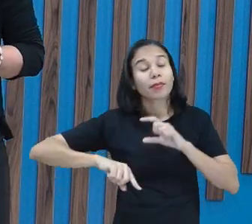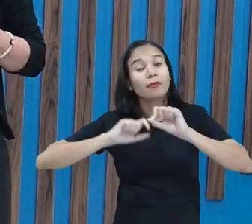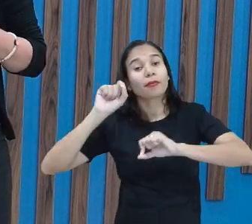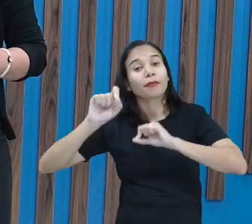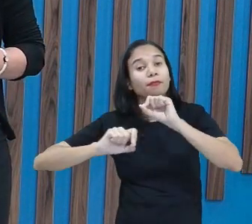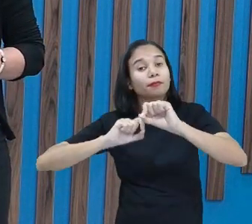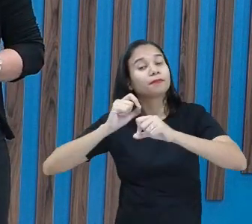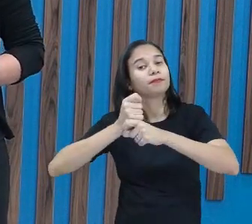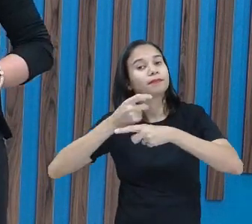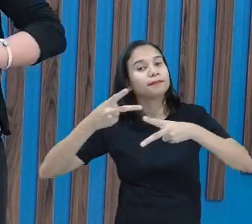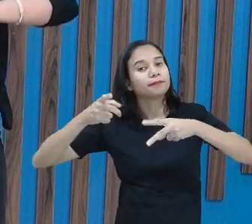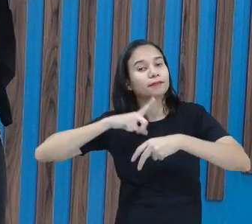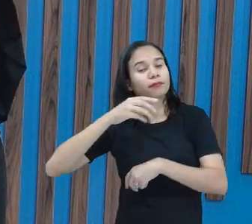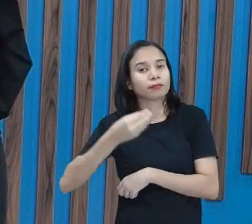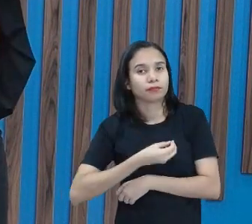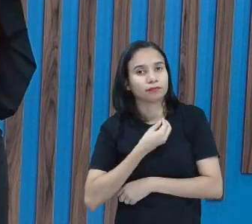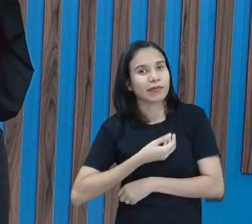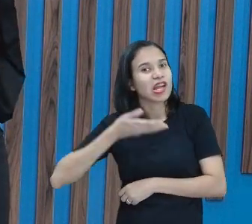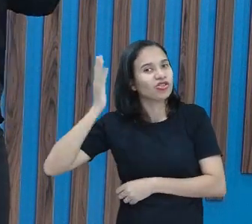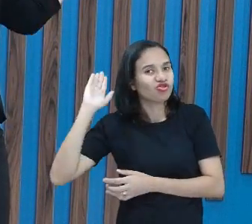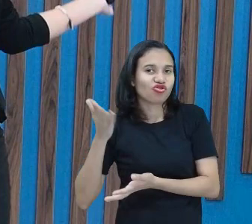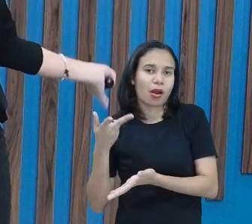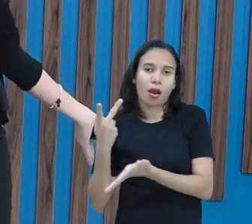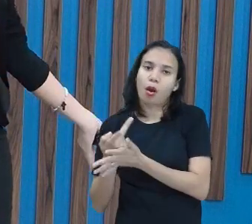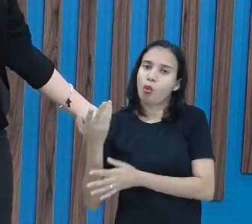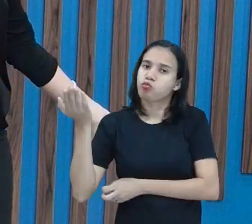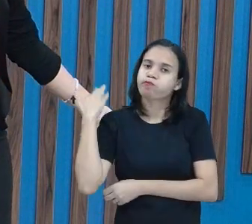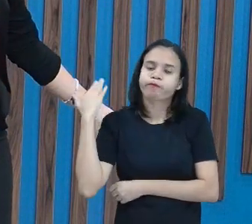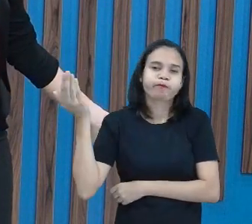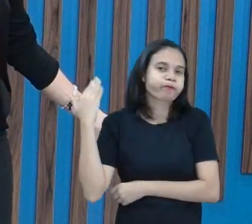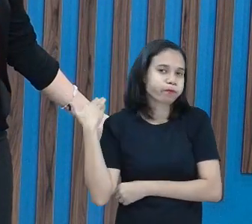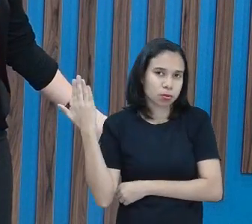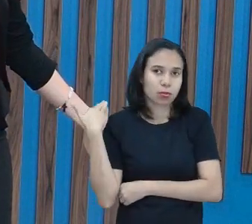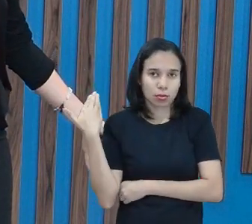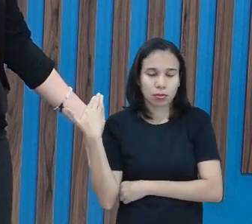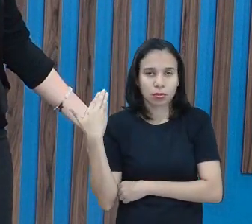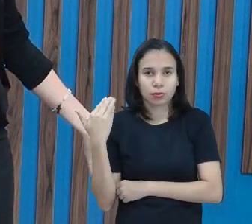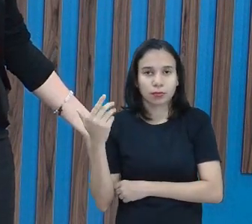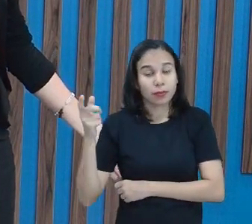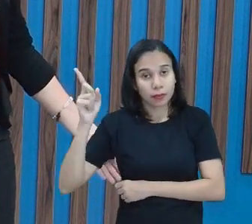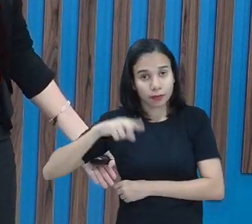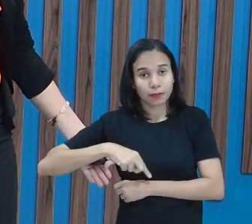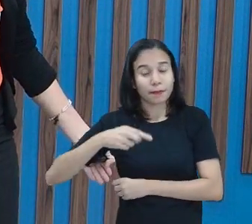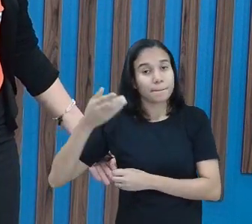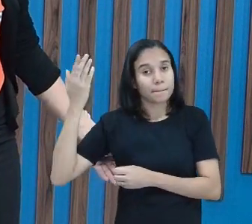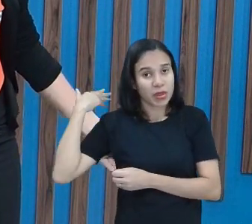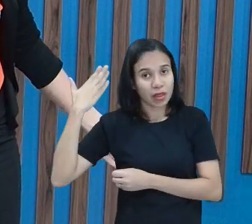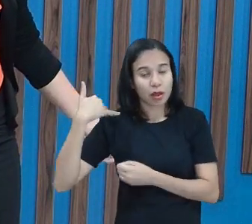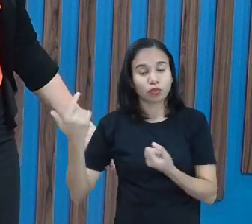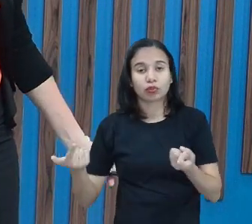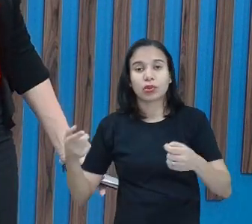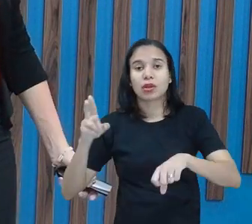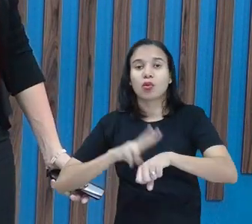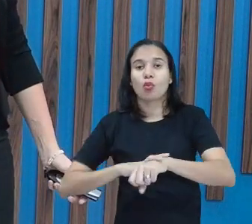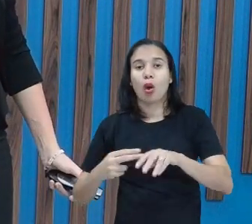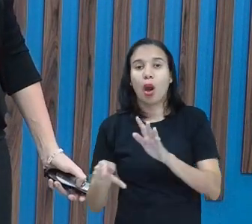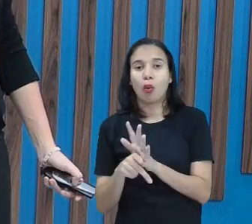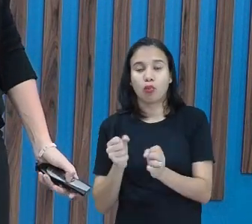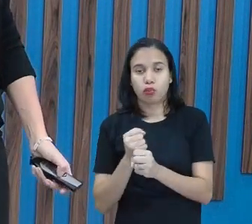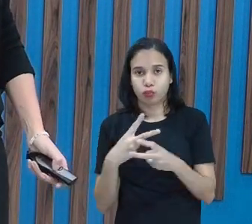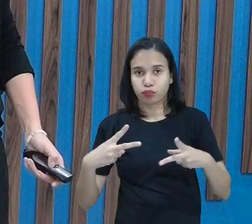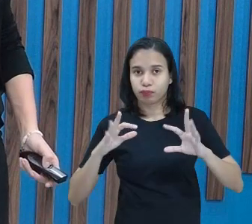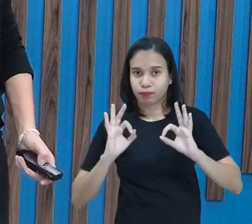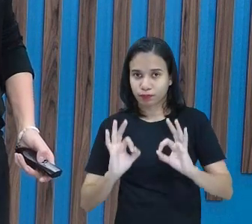Pretérito é algo que já passou, é passado. Pretérito e passado é a mesma coisa,